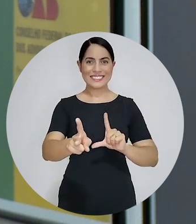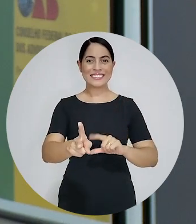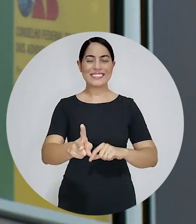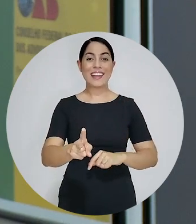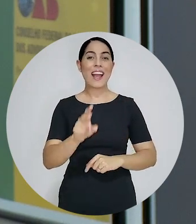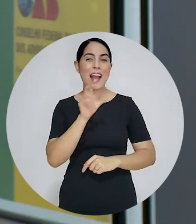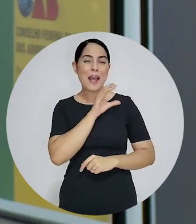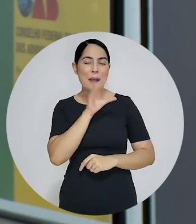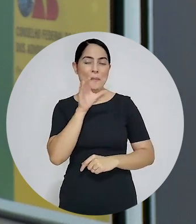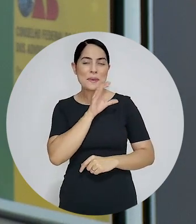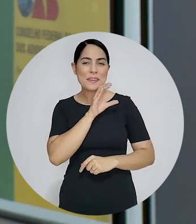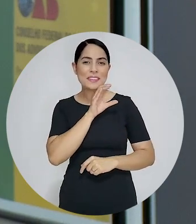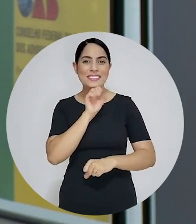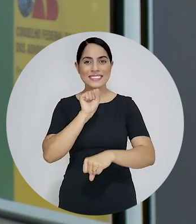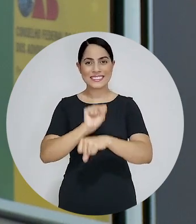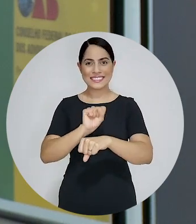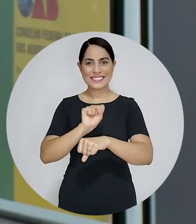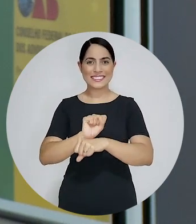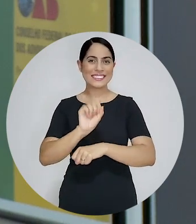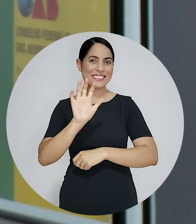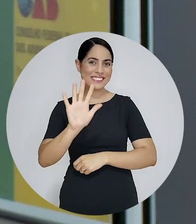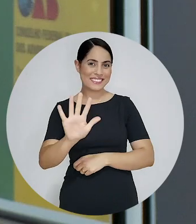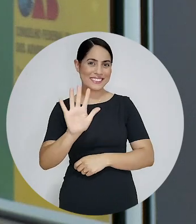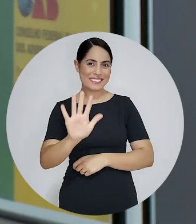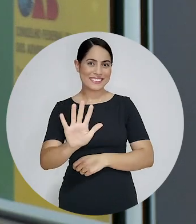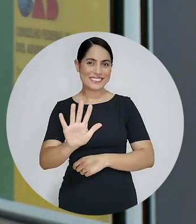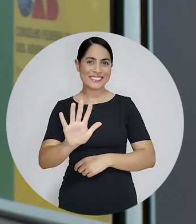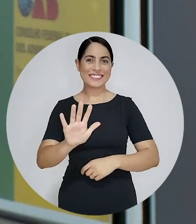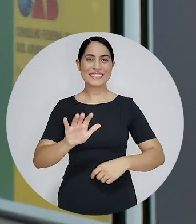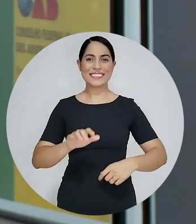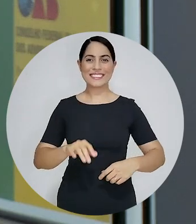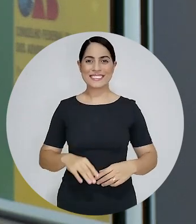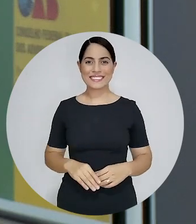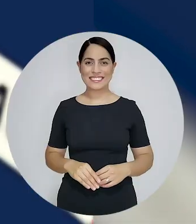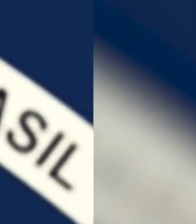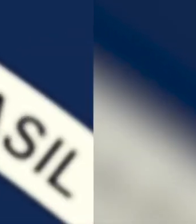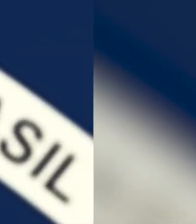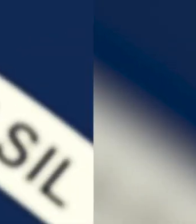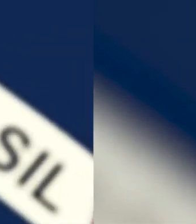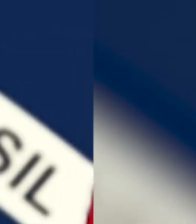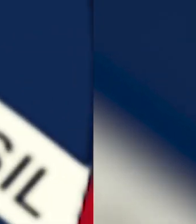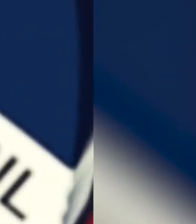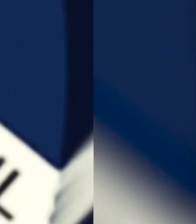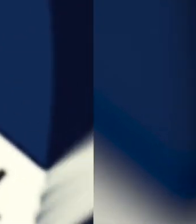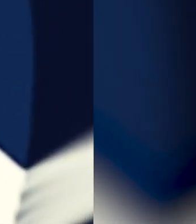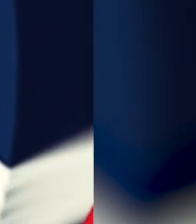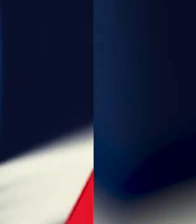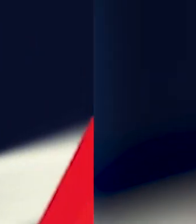mais OAB Nacional. É muito rápido, não saia daí.